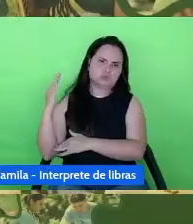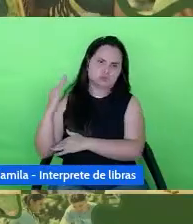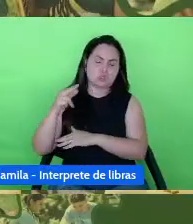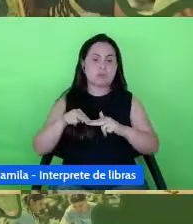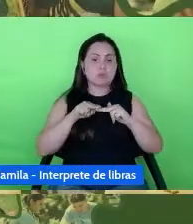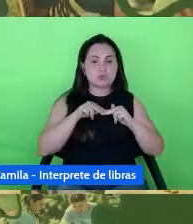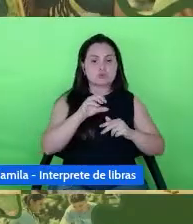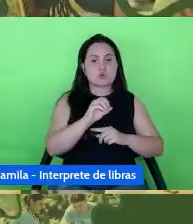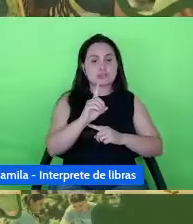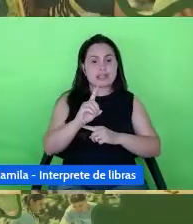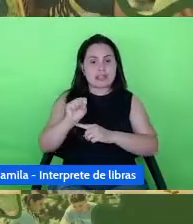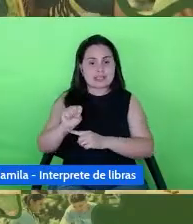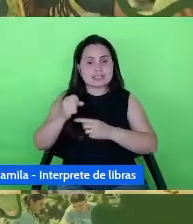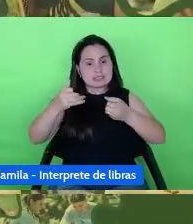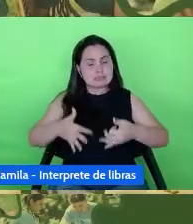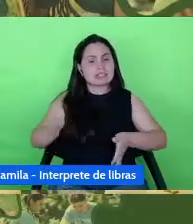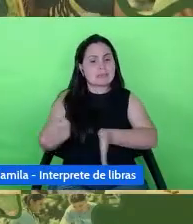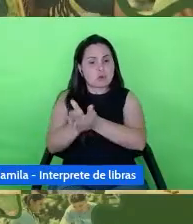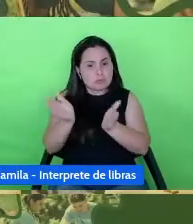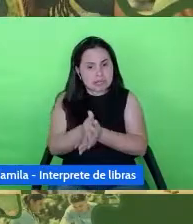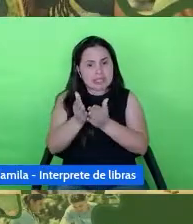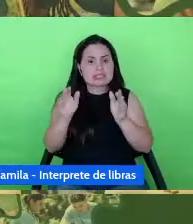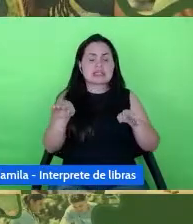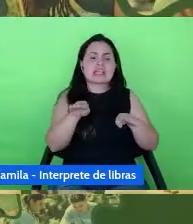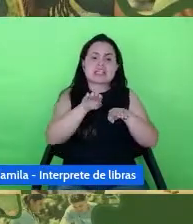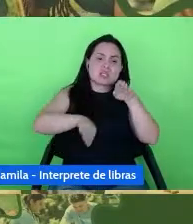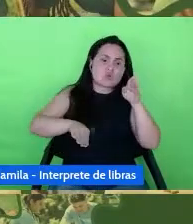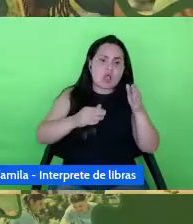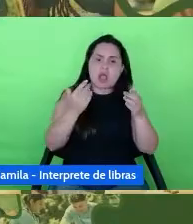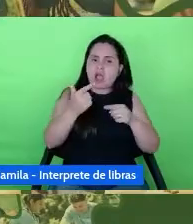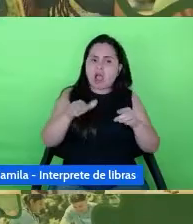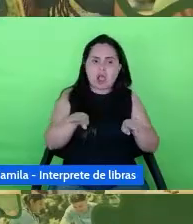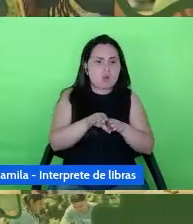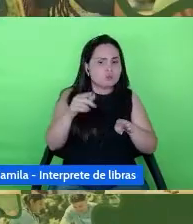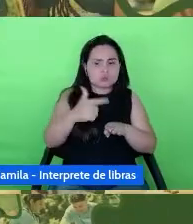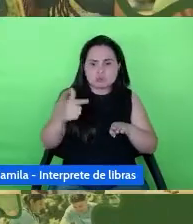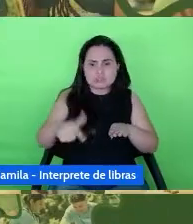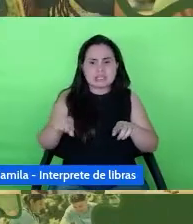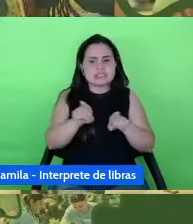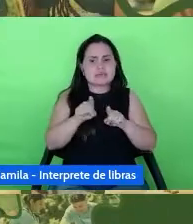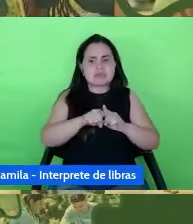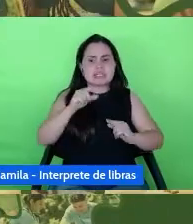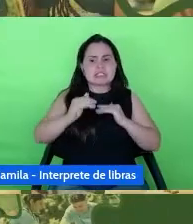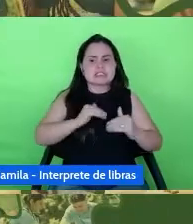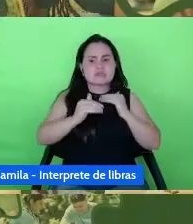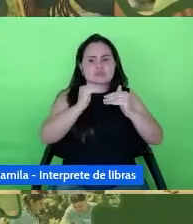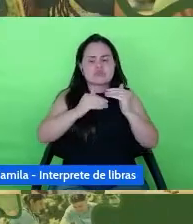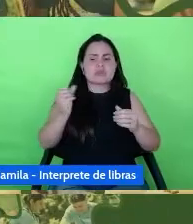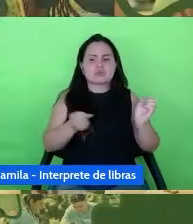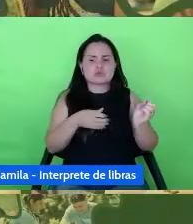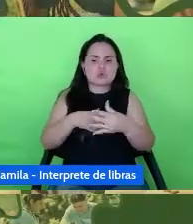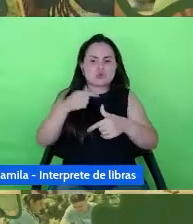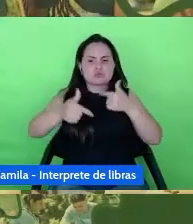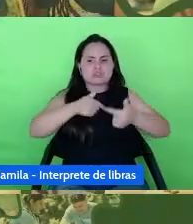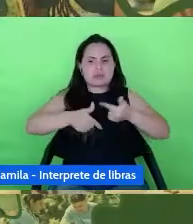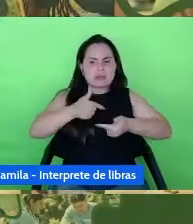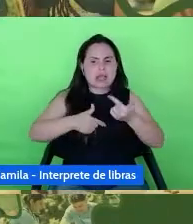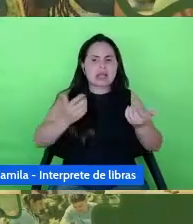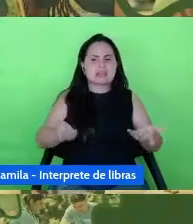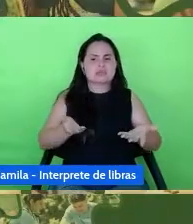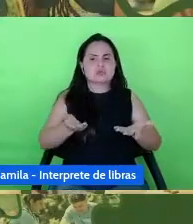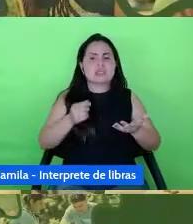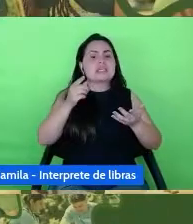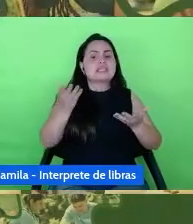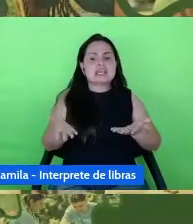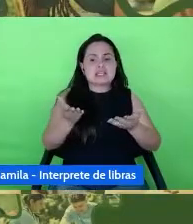de pobreza, falam de desigualdade, falam de desenvolvimento, geração de novos trabalhos. E aí essa visão neoliberal,